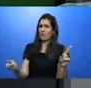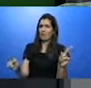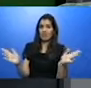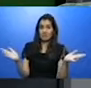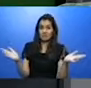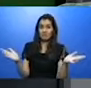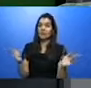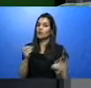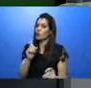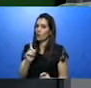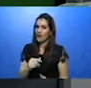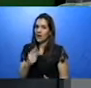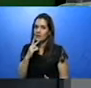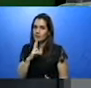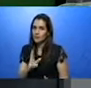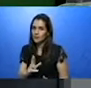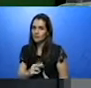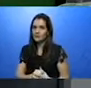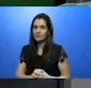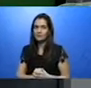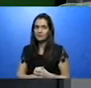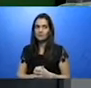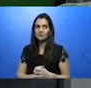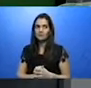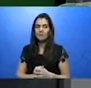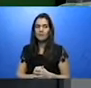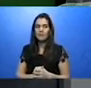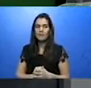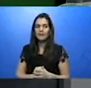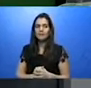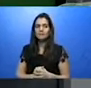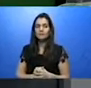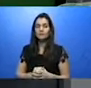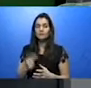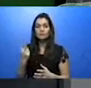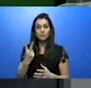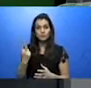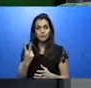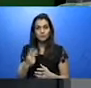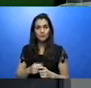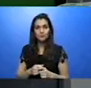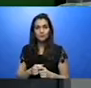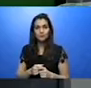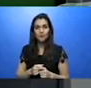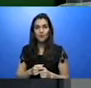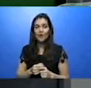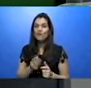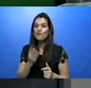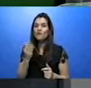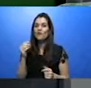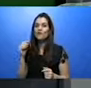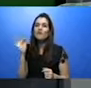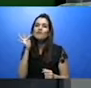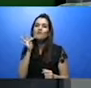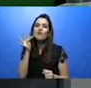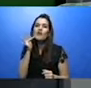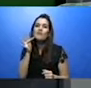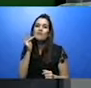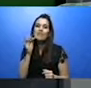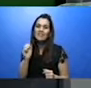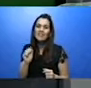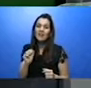bom? Então, agora, continuando. 2. Uma fêmea de lobo-guará